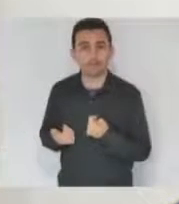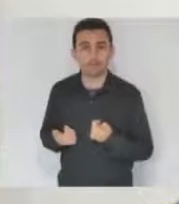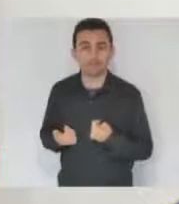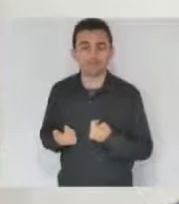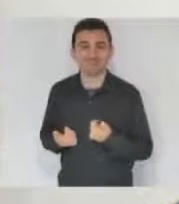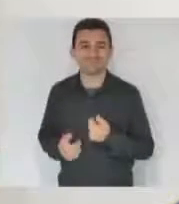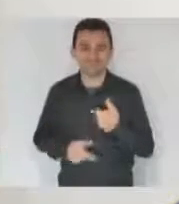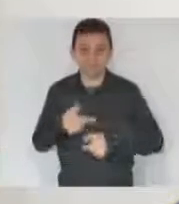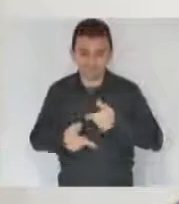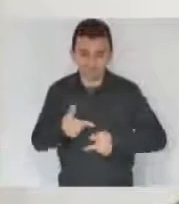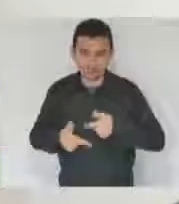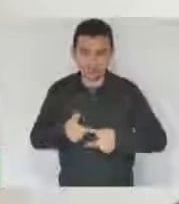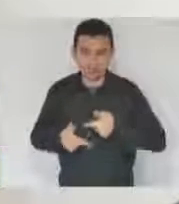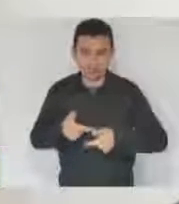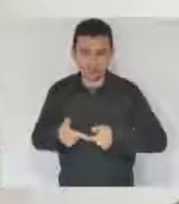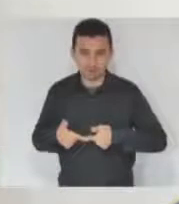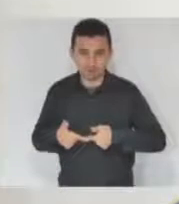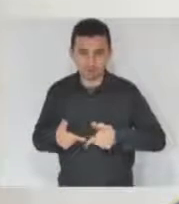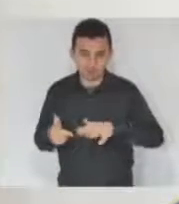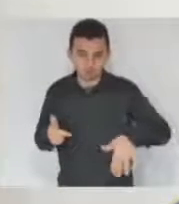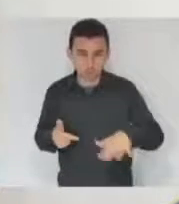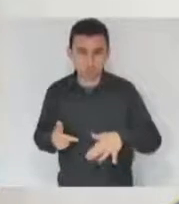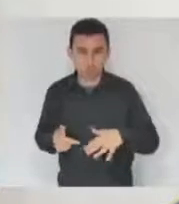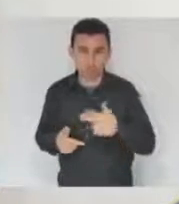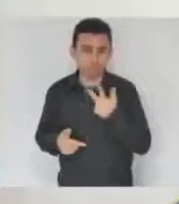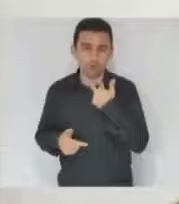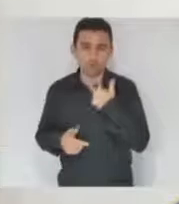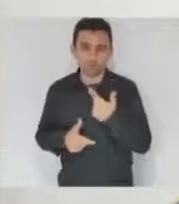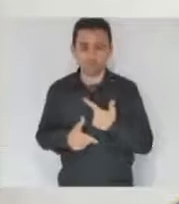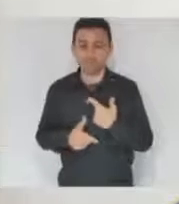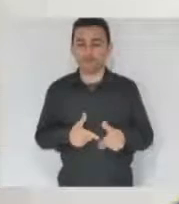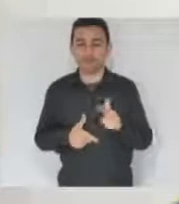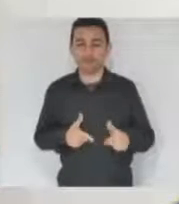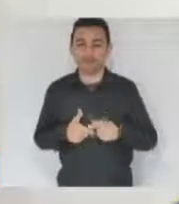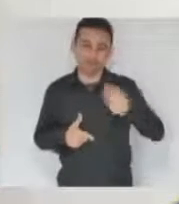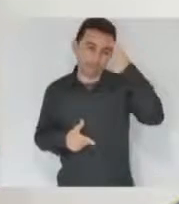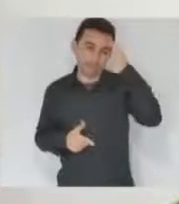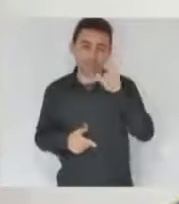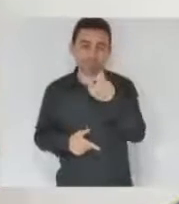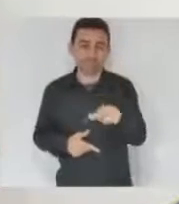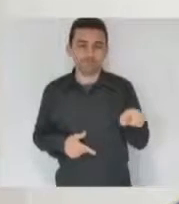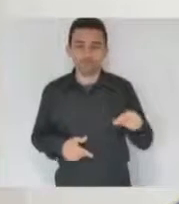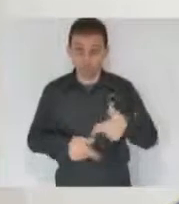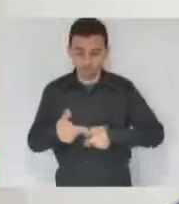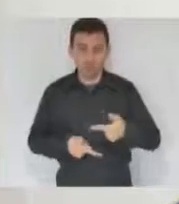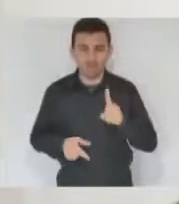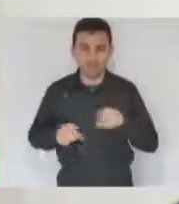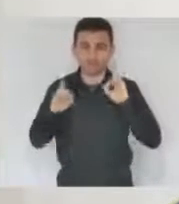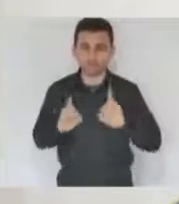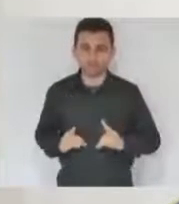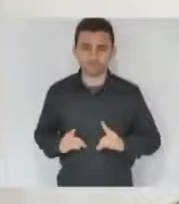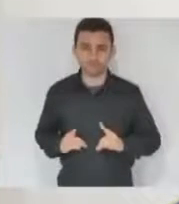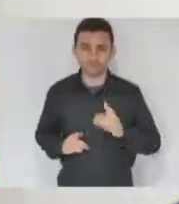Trabalhar não é e não deve ser um problema, deputada Ada, para ninguém. Trabalhar é digno, é do